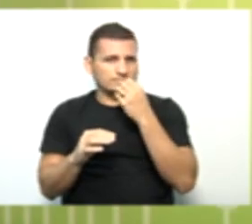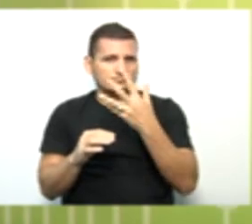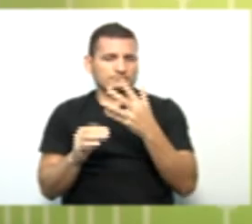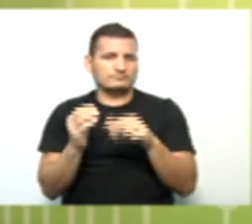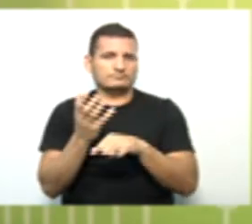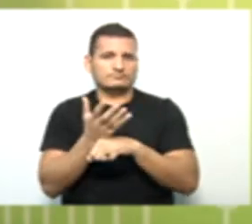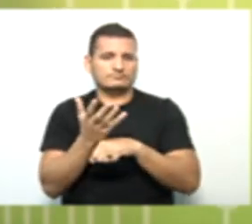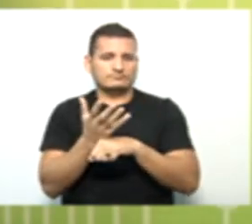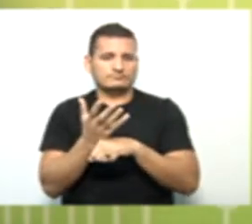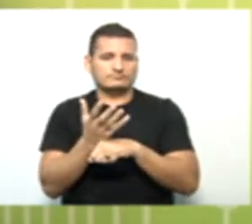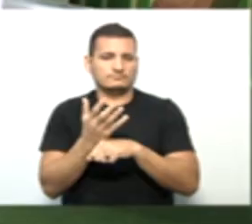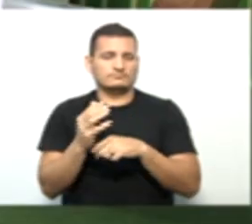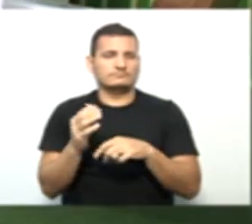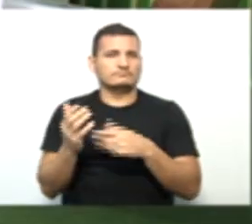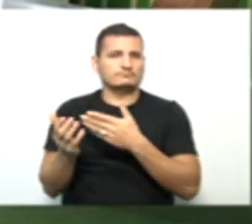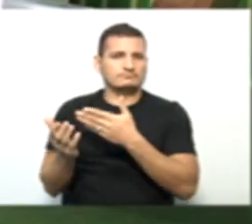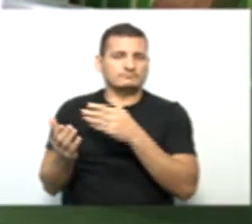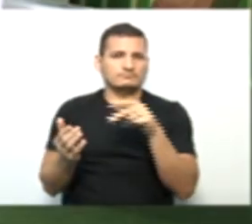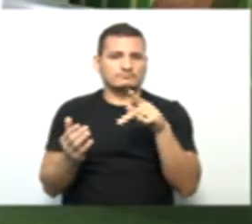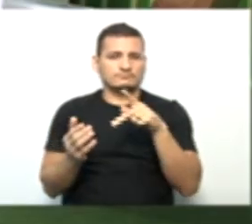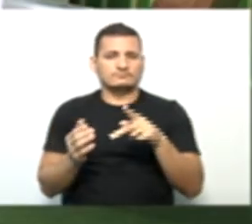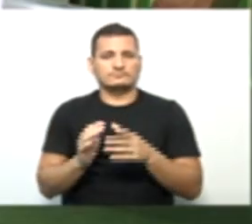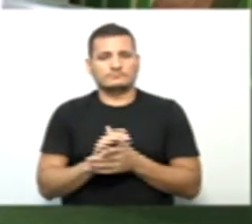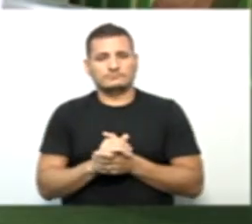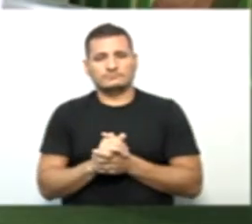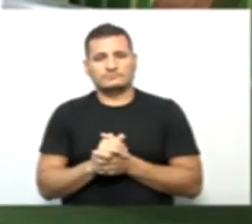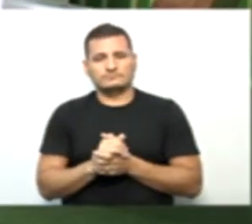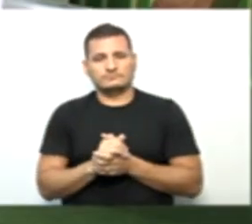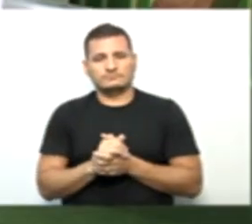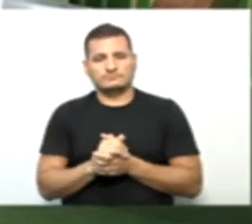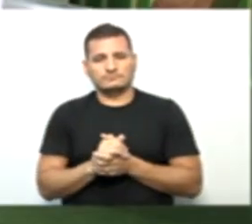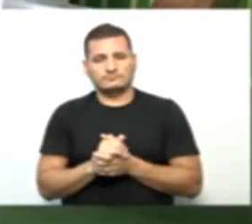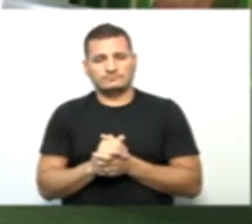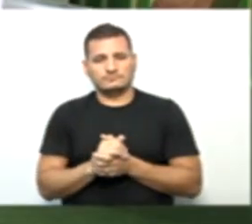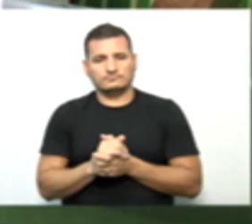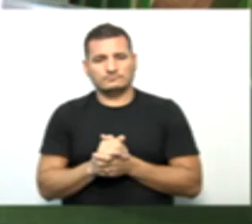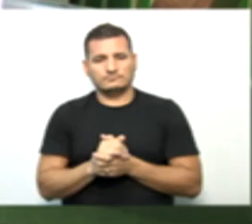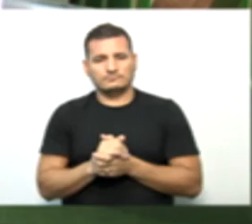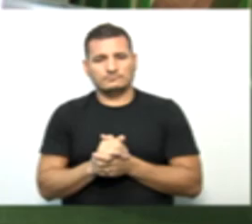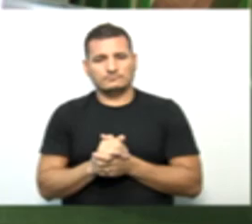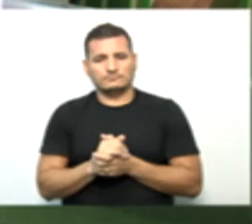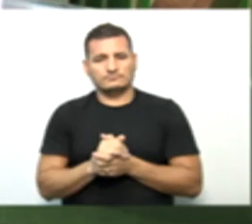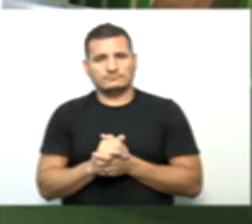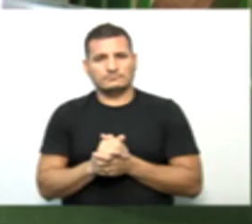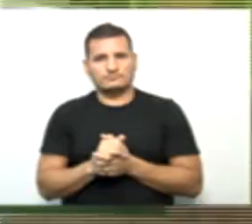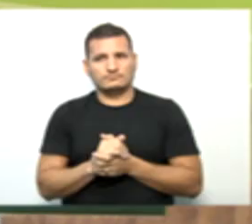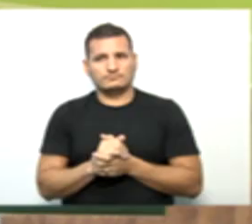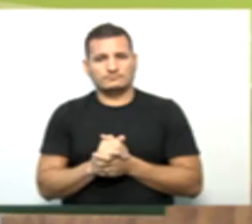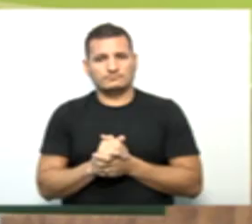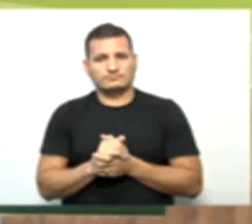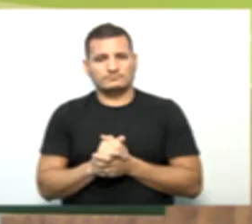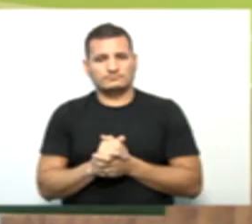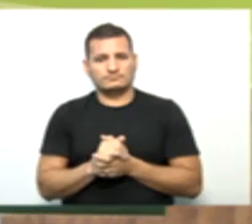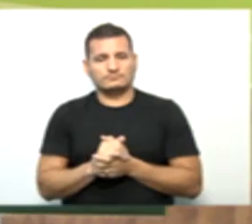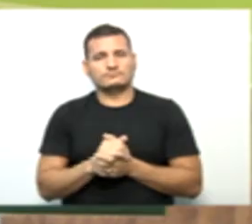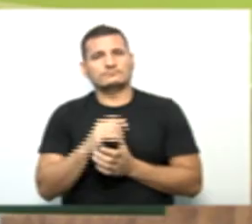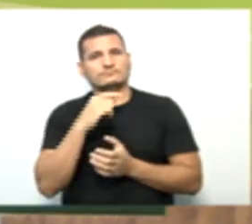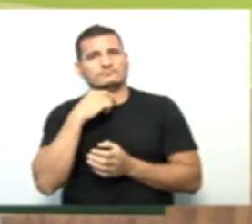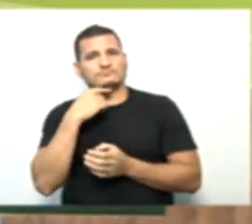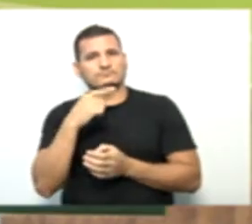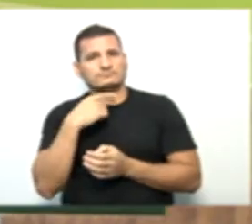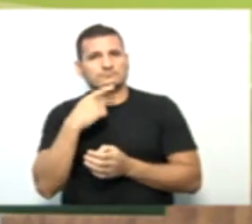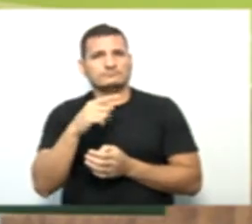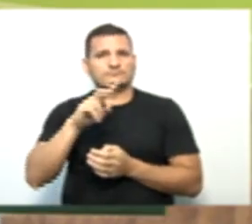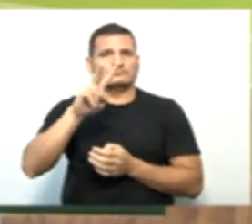dessa disciplina. Professor Eduardo, alguma questão aí no nosso chat? Sim, uma dúvida sobre variáveis locais